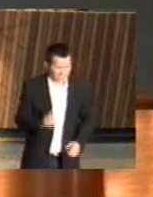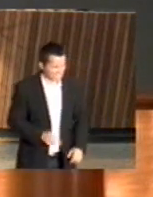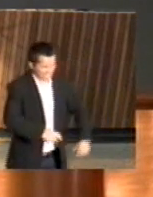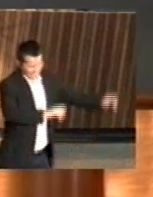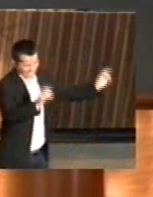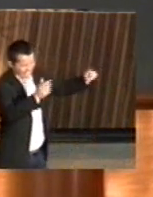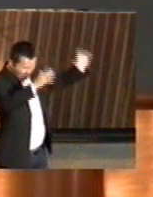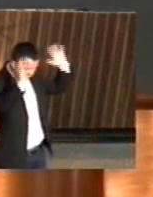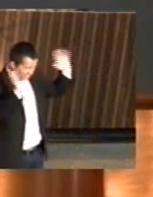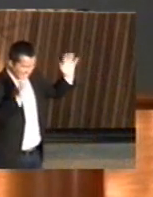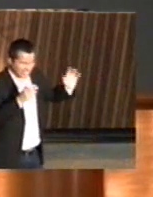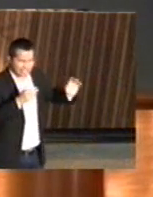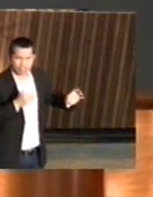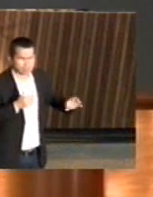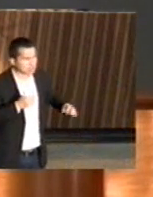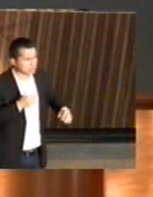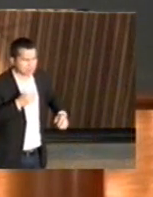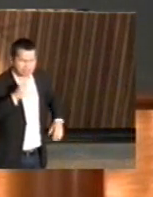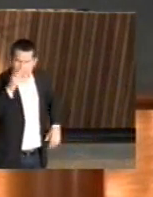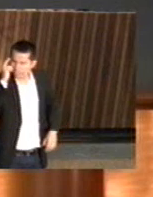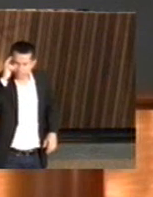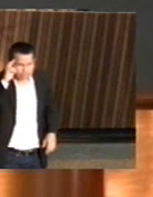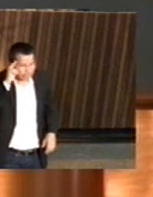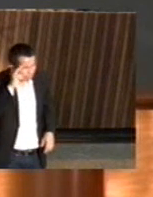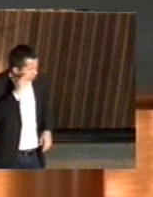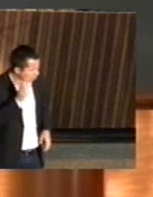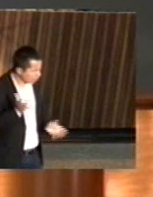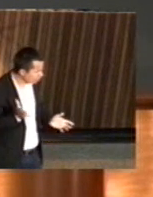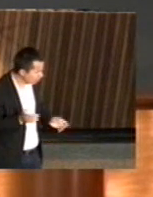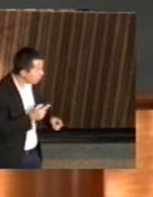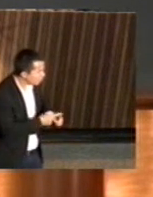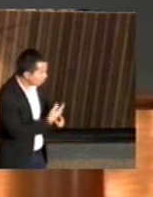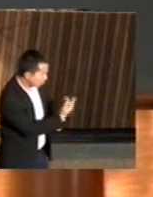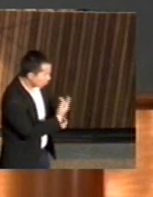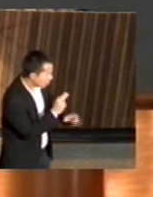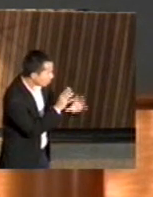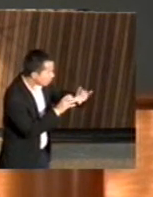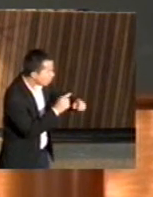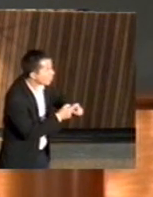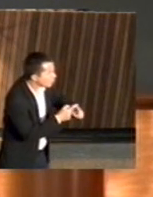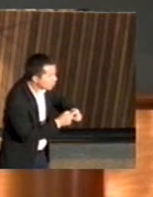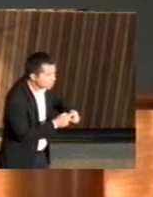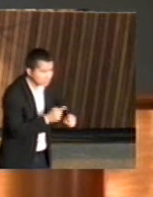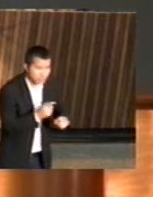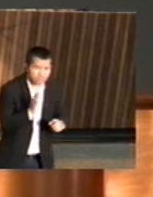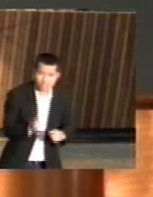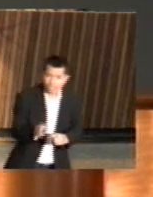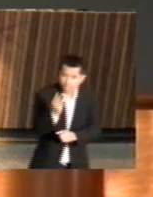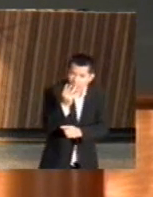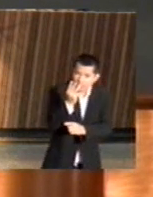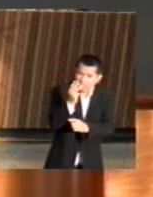sobre essa agenda tantas razões pessoais.